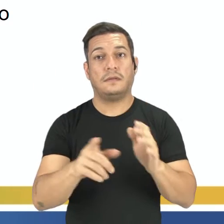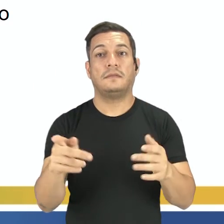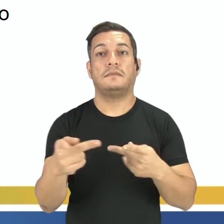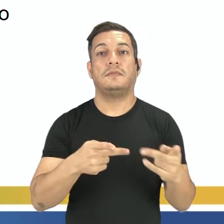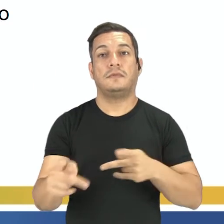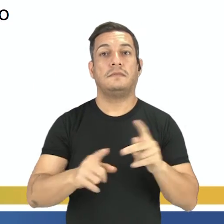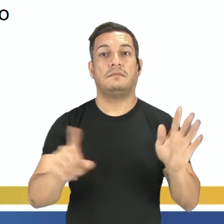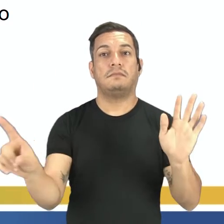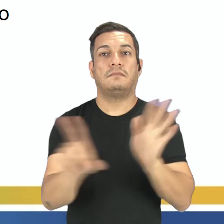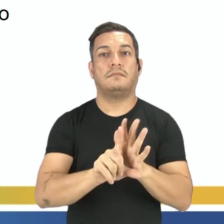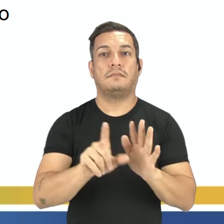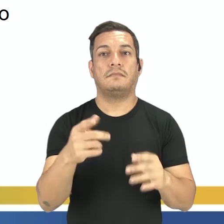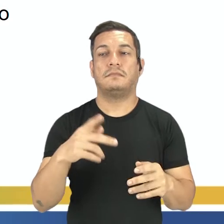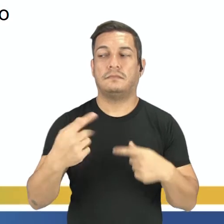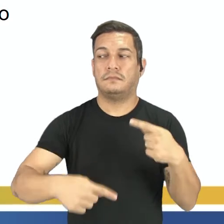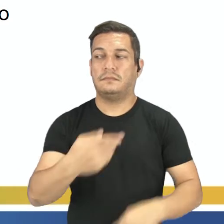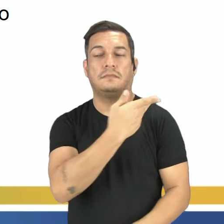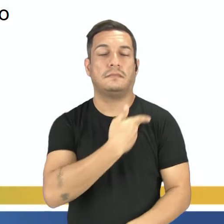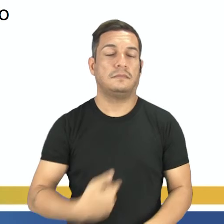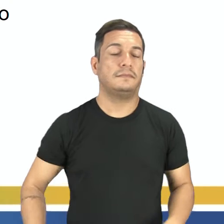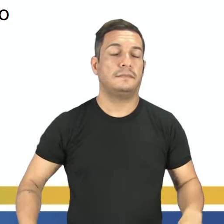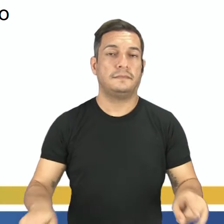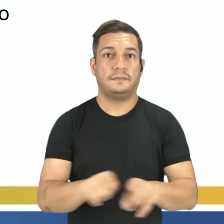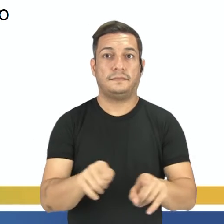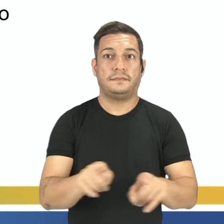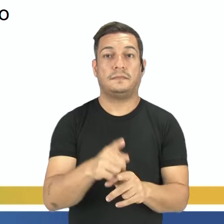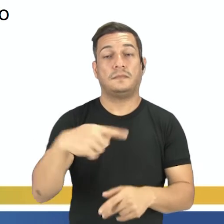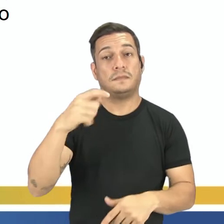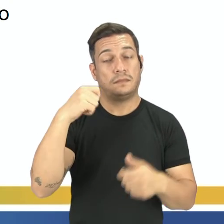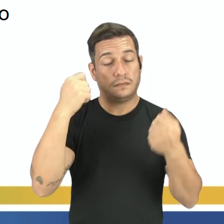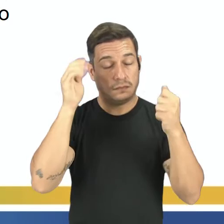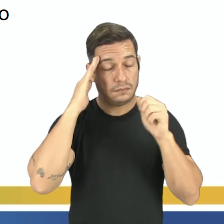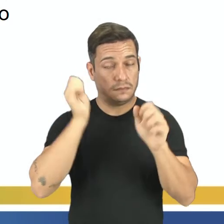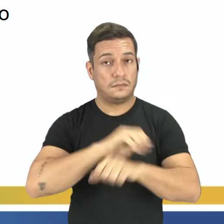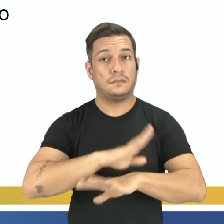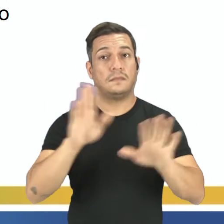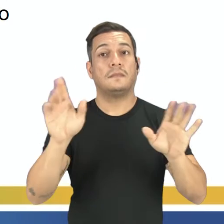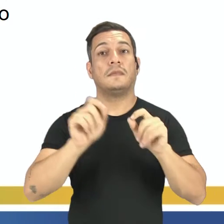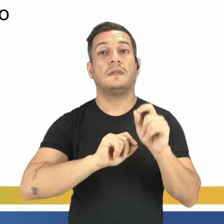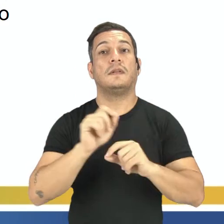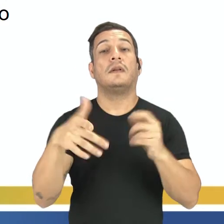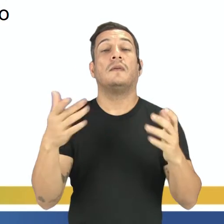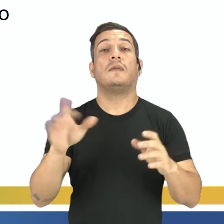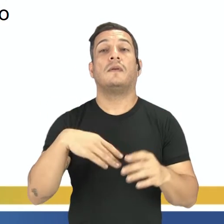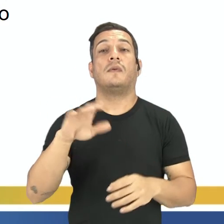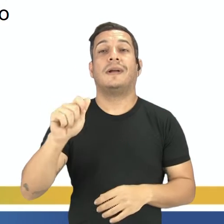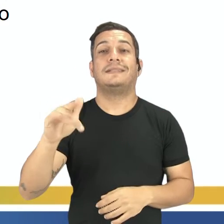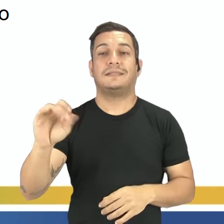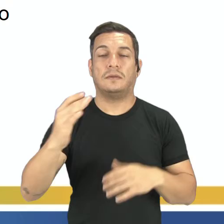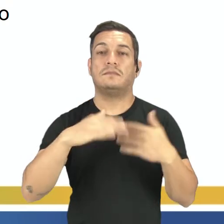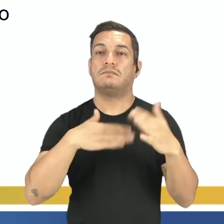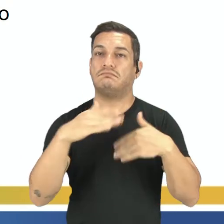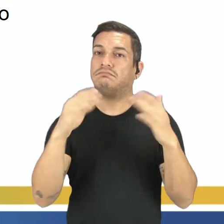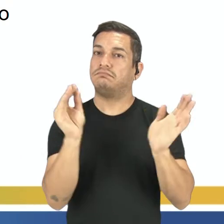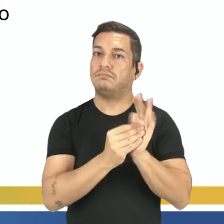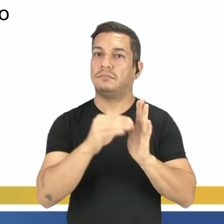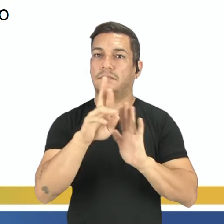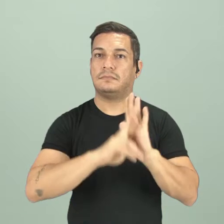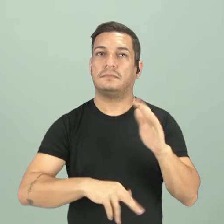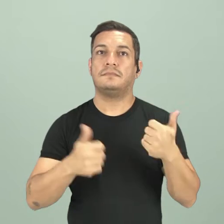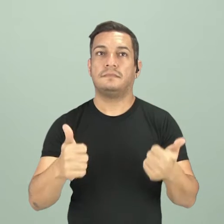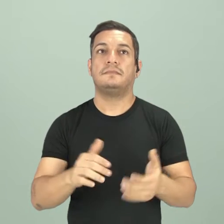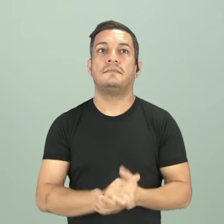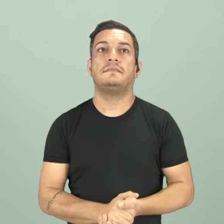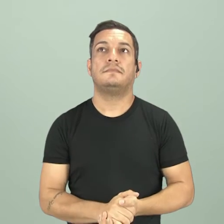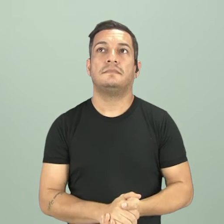de lei, política pública, tá? Então você sempre tem que deixar muito claro qual é a ação que deve ser desenvolvida naquela redação. Tudo